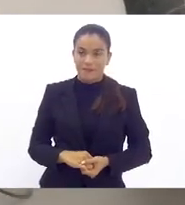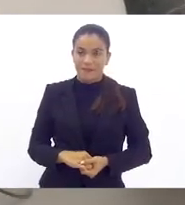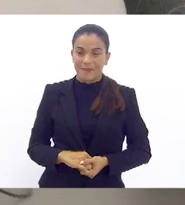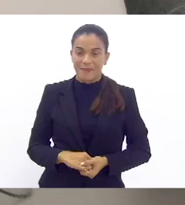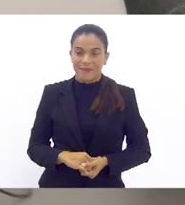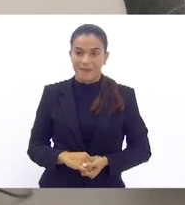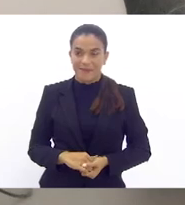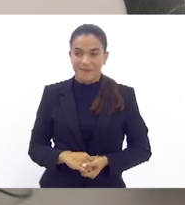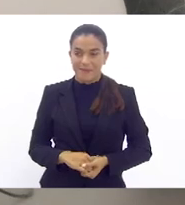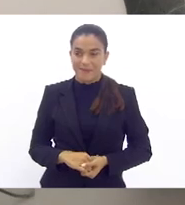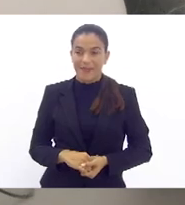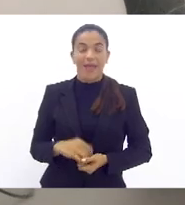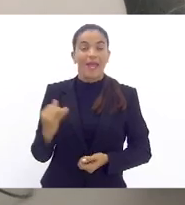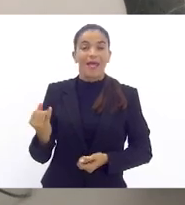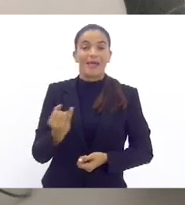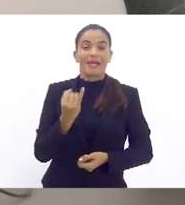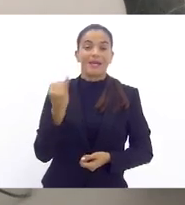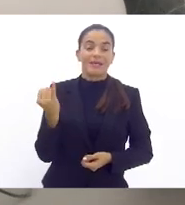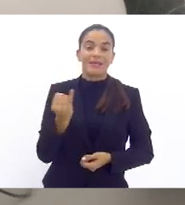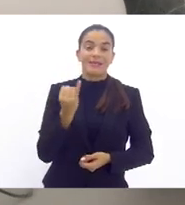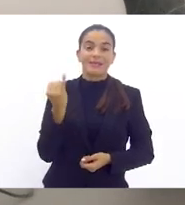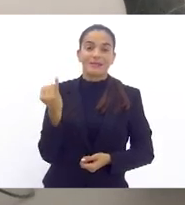É importante